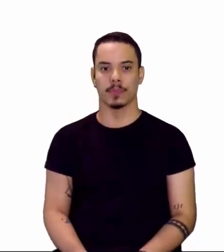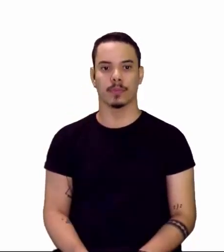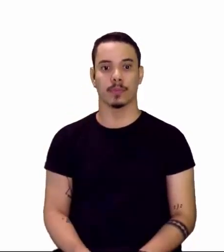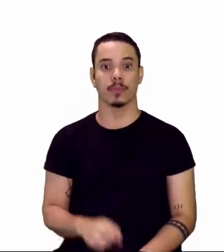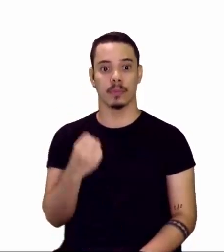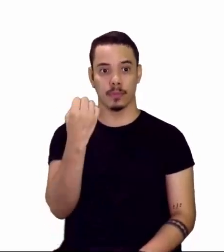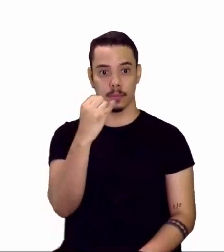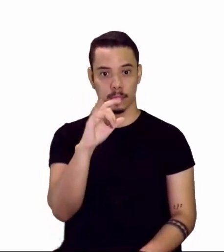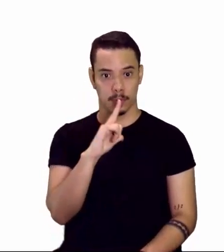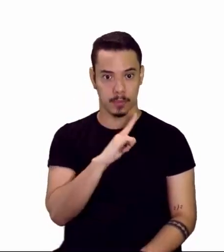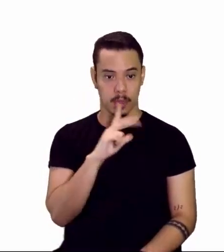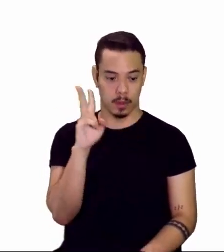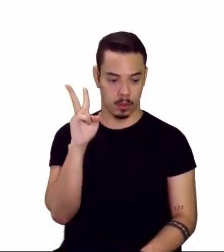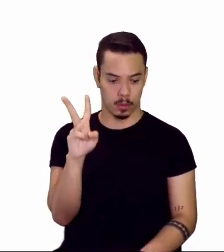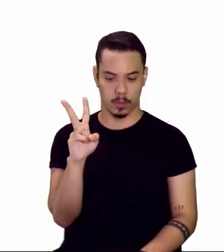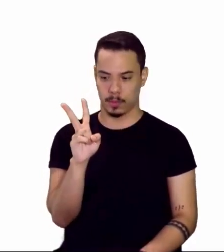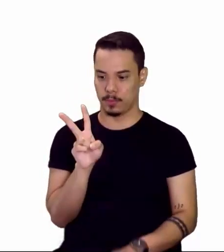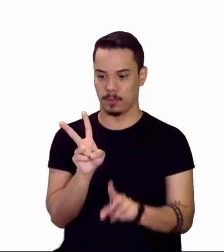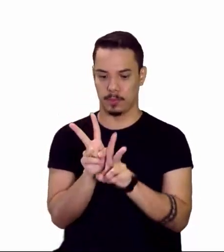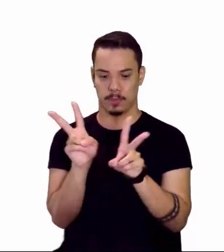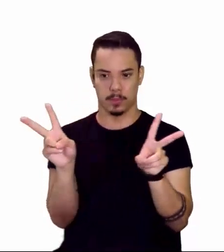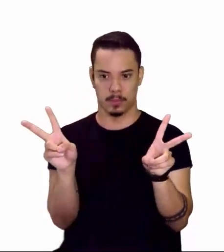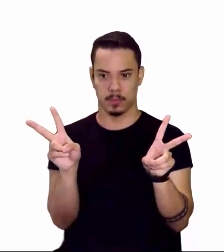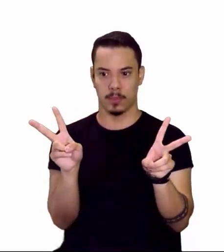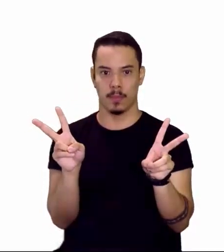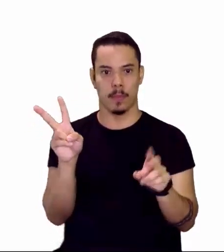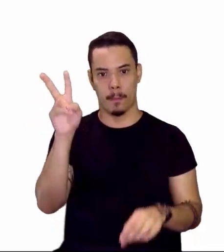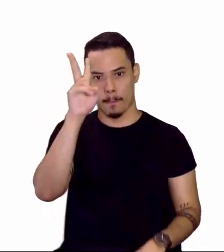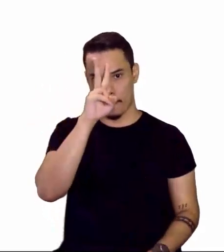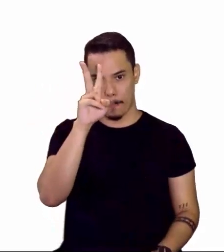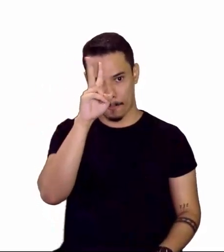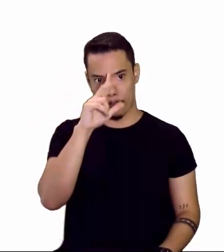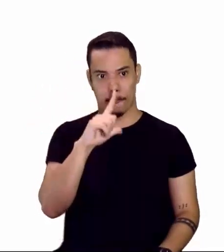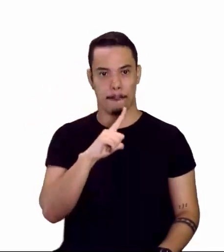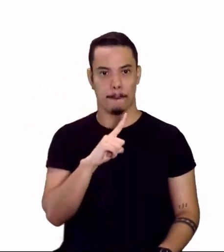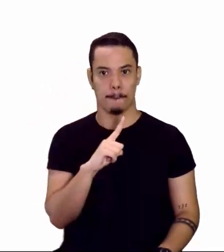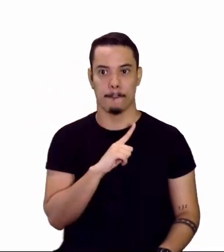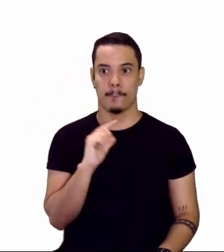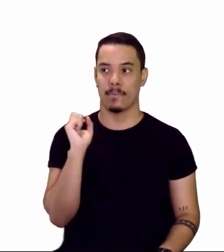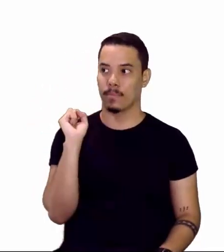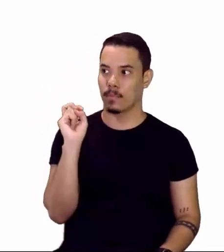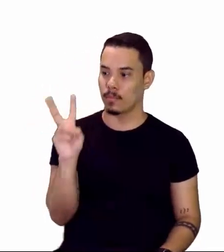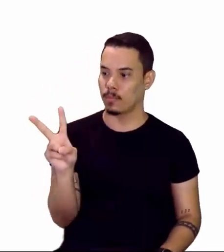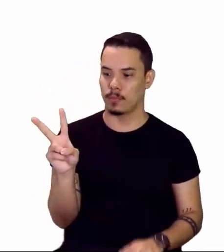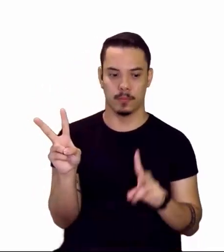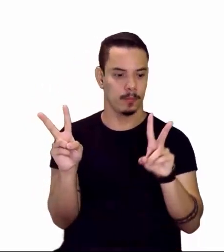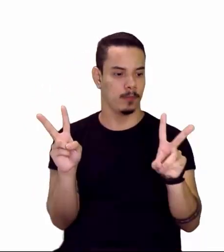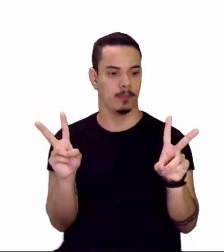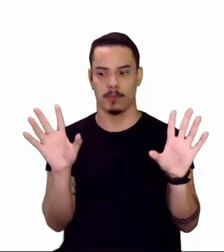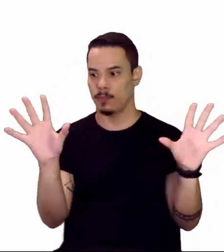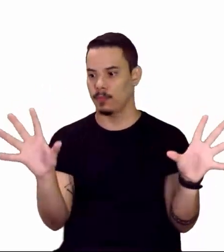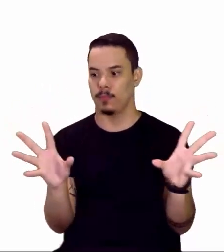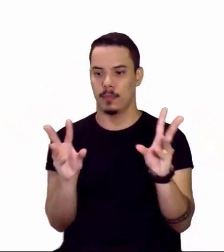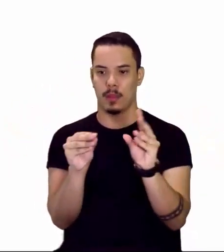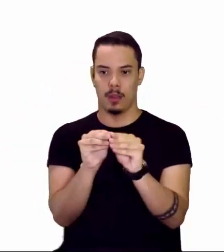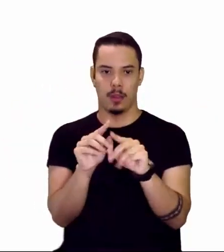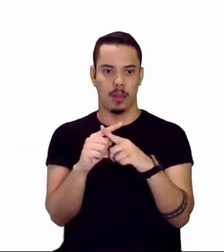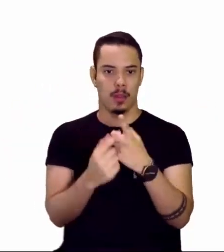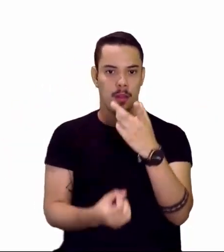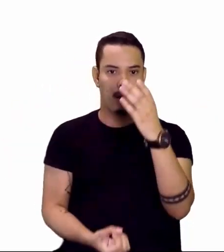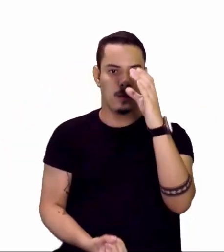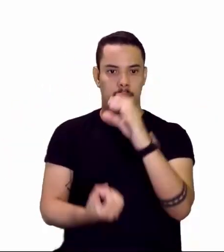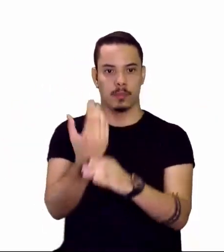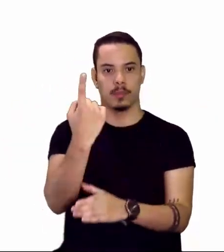dupla ligação, já sabe, são 2 elétrons de um átomo com 2 elétrons do outro, mas formando